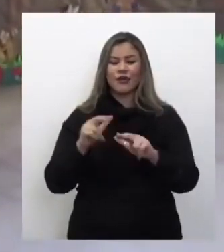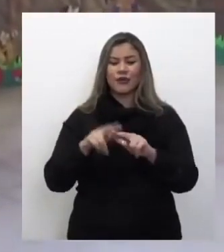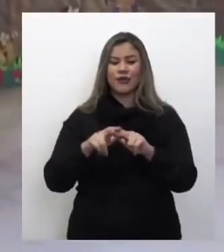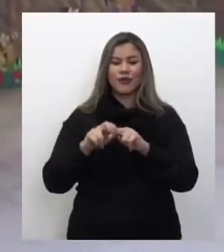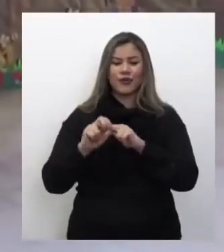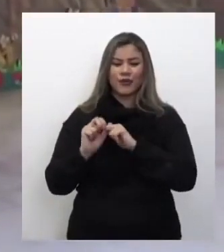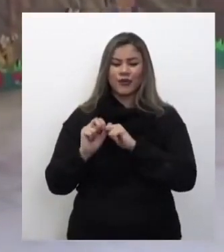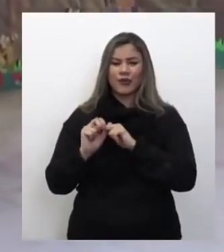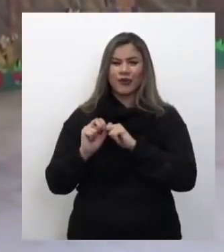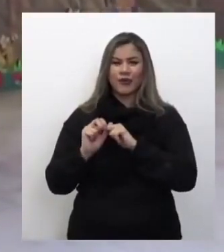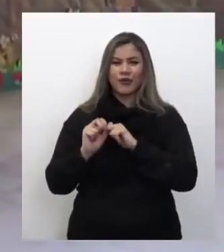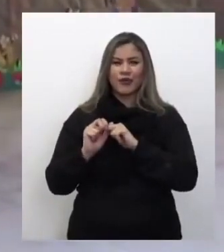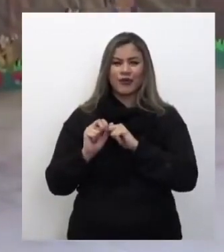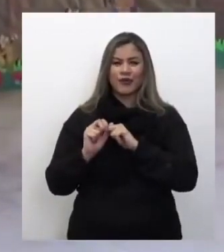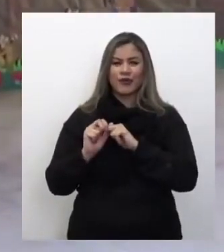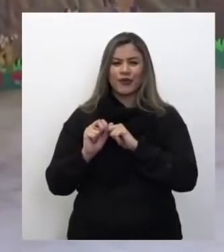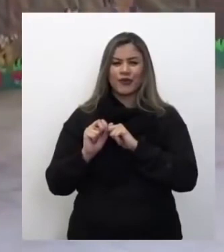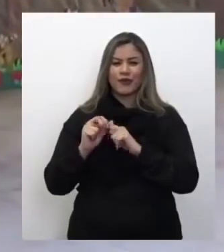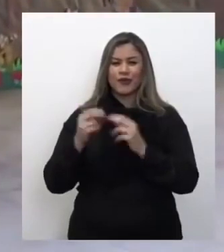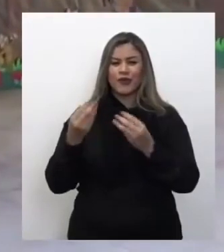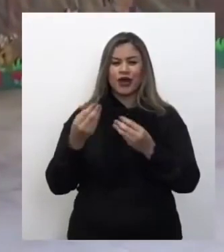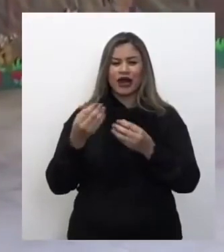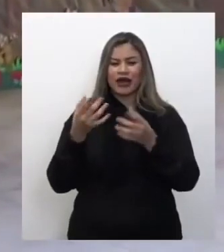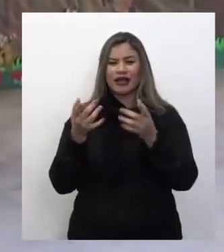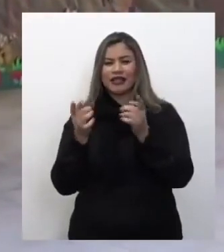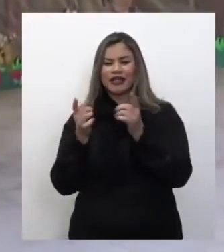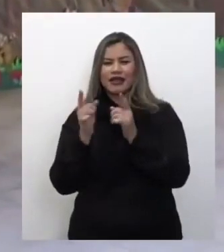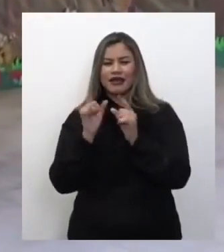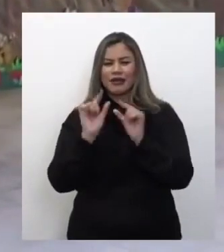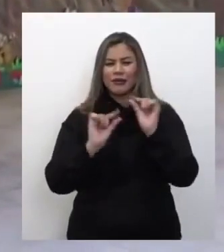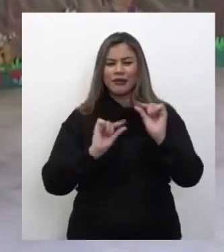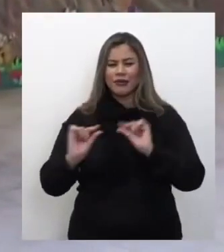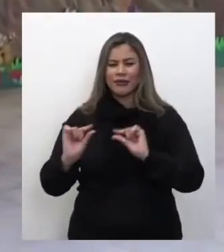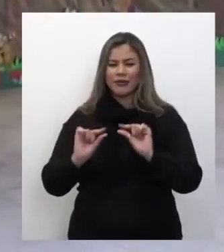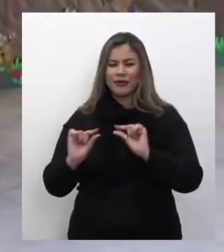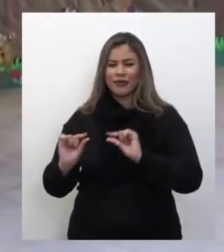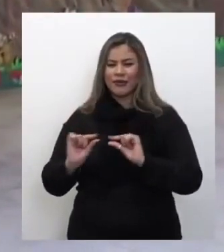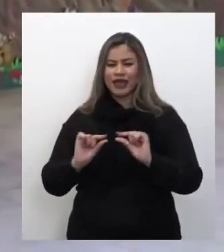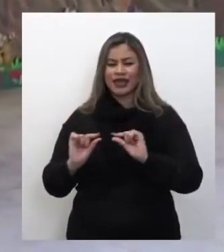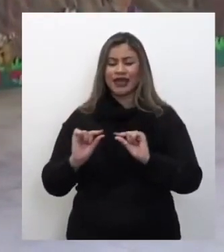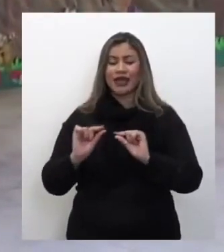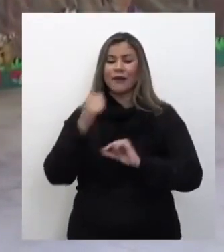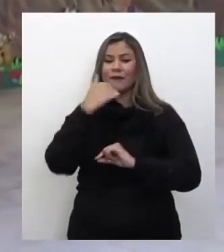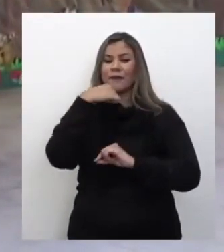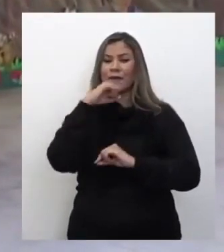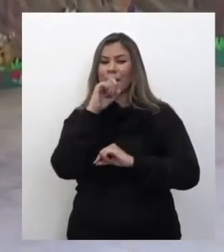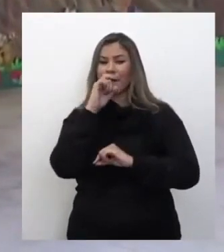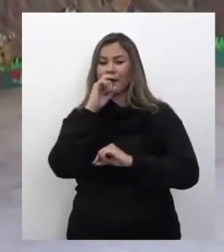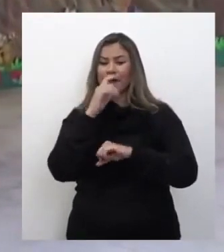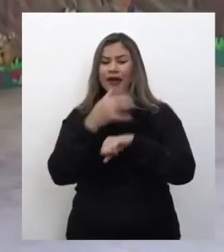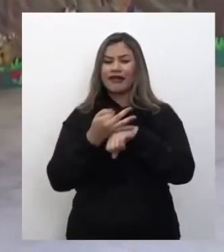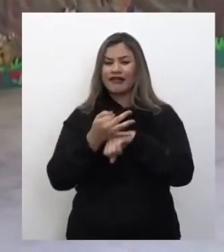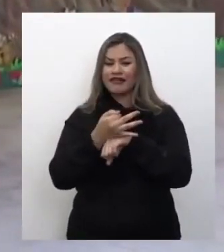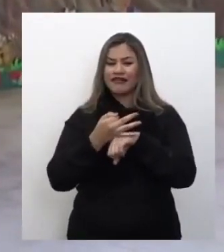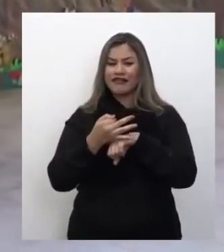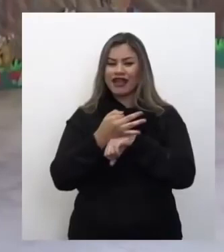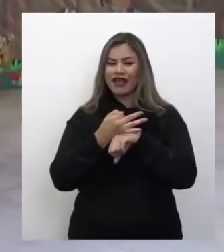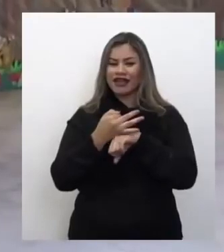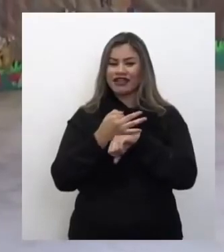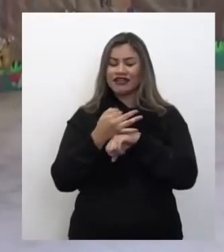seus pais resolveram tirar umas pequenas férias, daquelas de uns 10 anos, deixando a